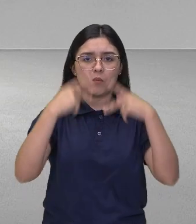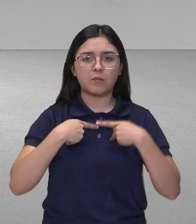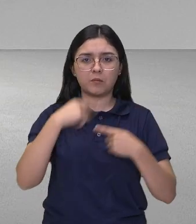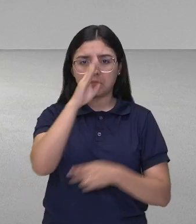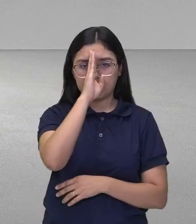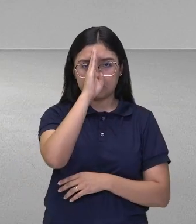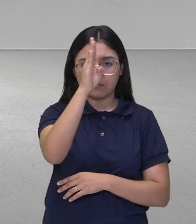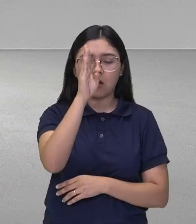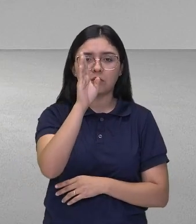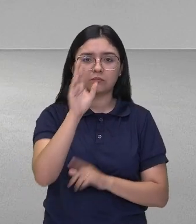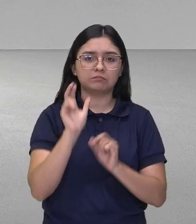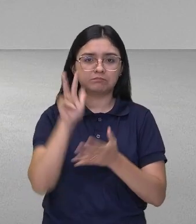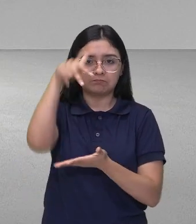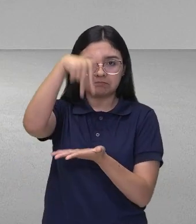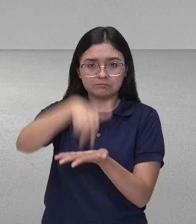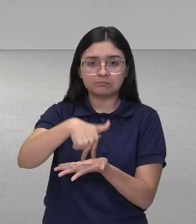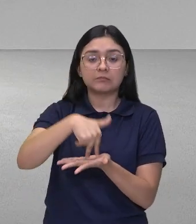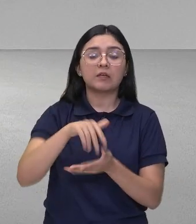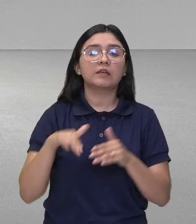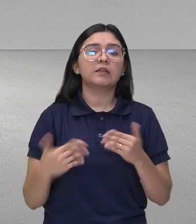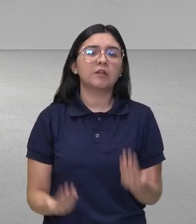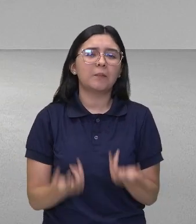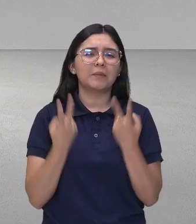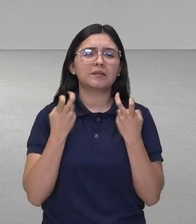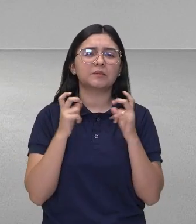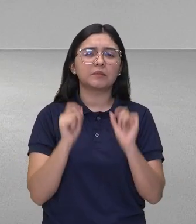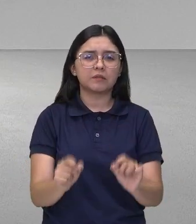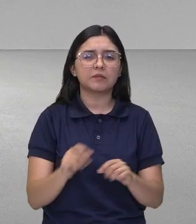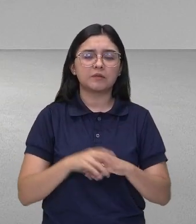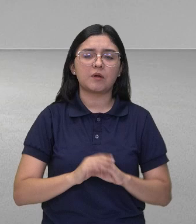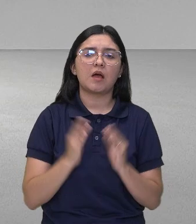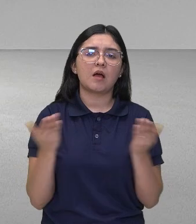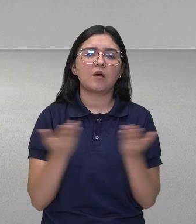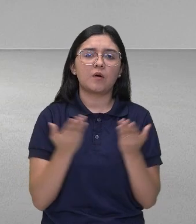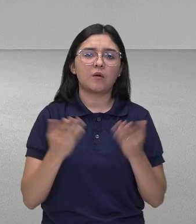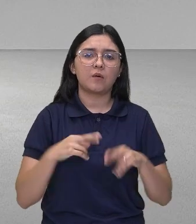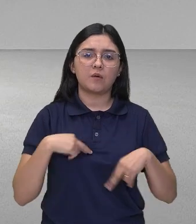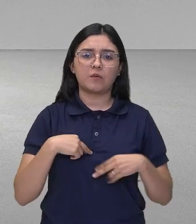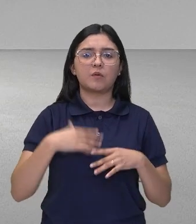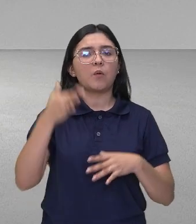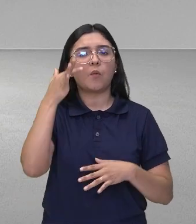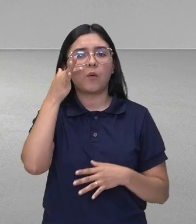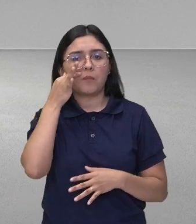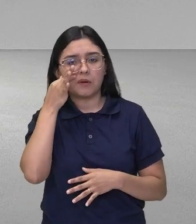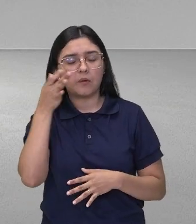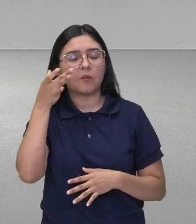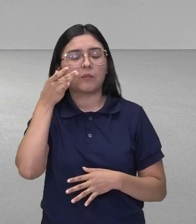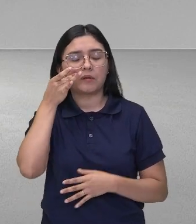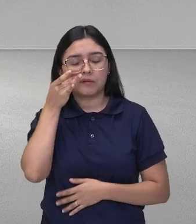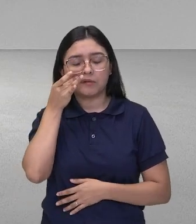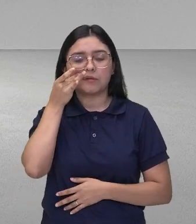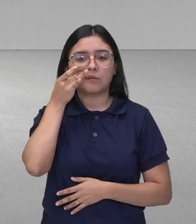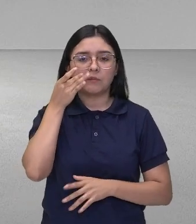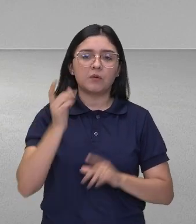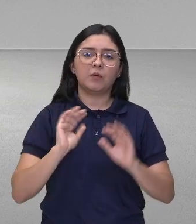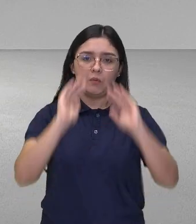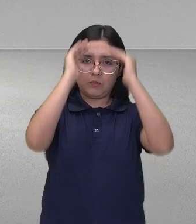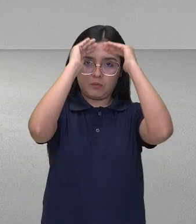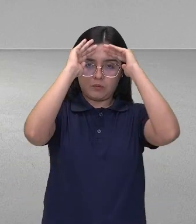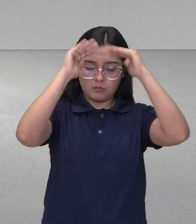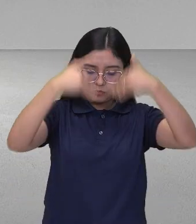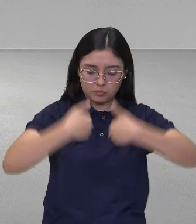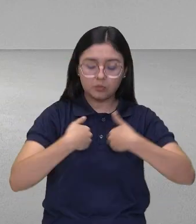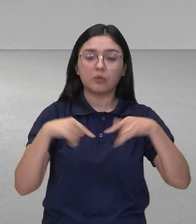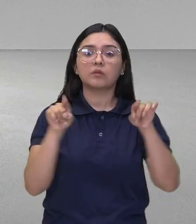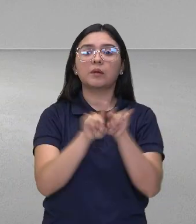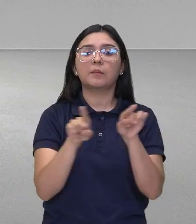Então, perceba agora exatamente isso. O humanismo, o antropocentrismo, ele é o quê? É esse homem,